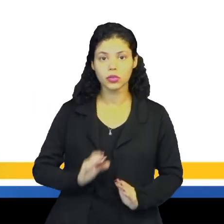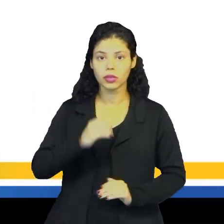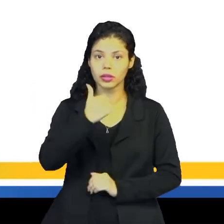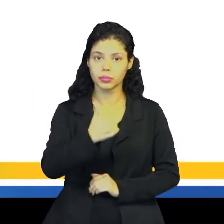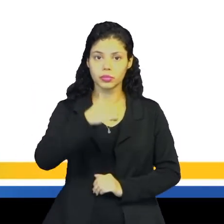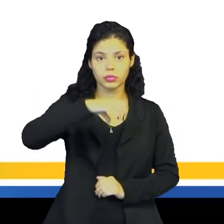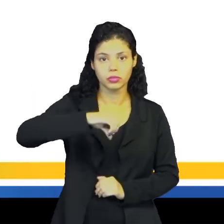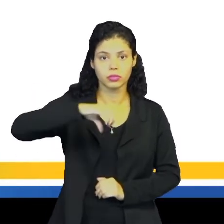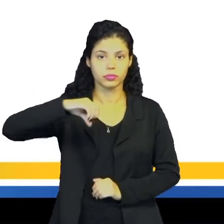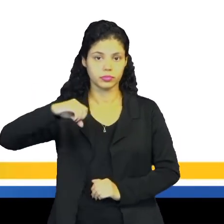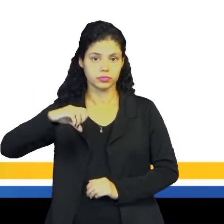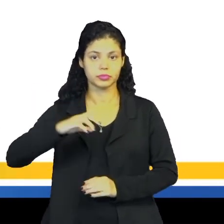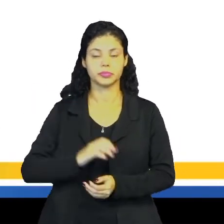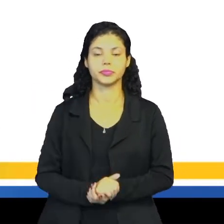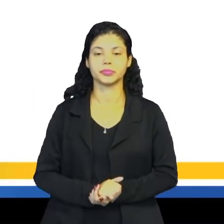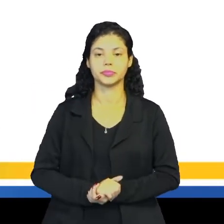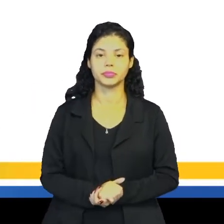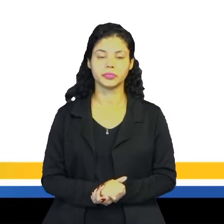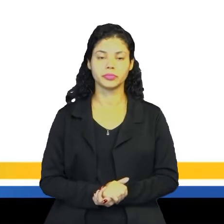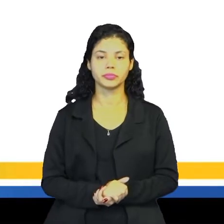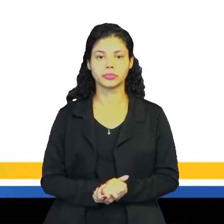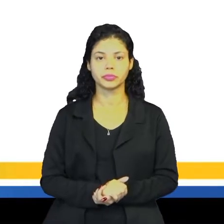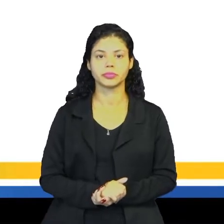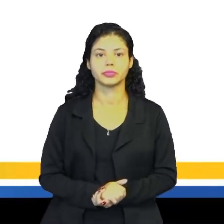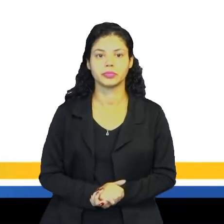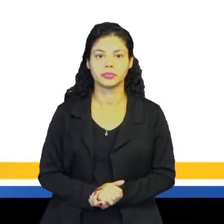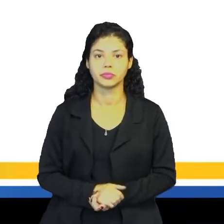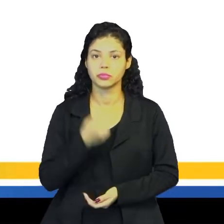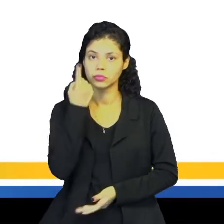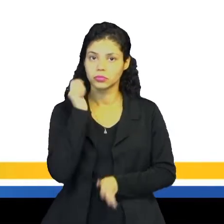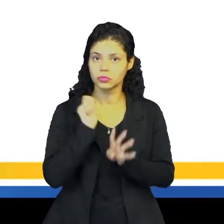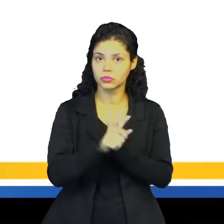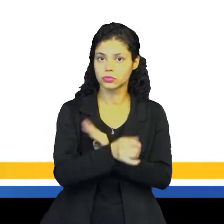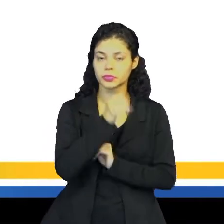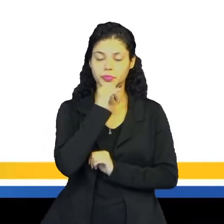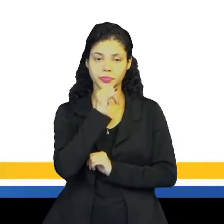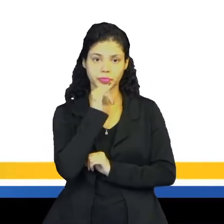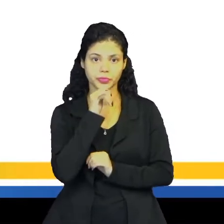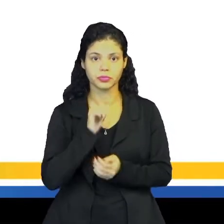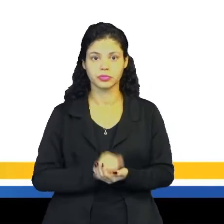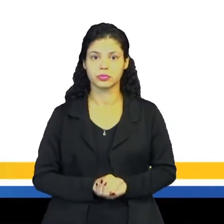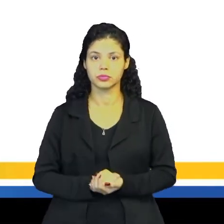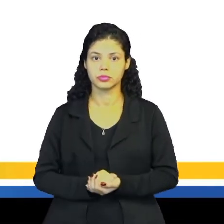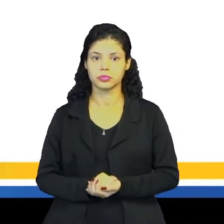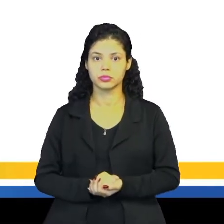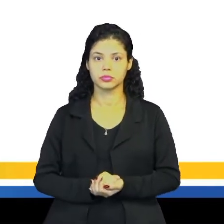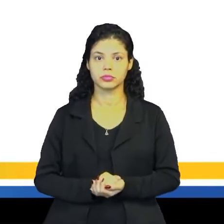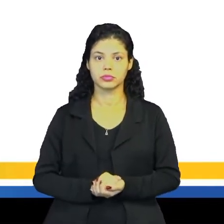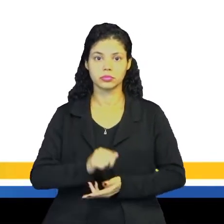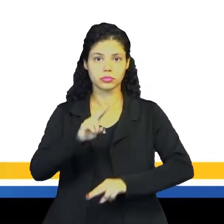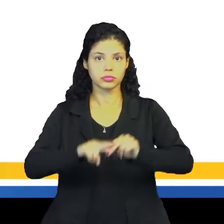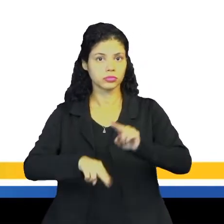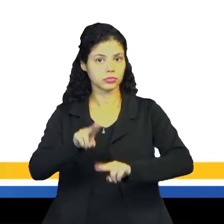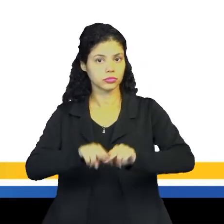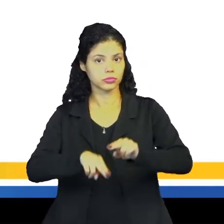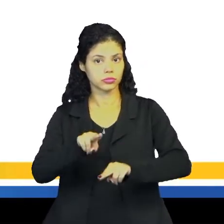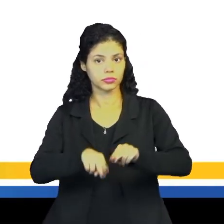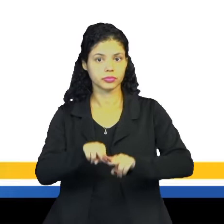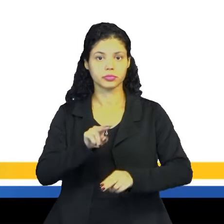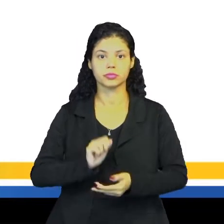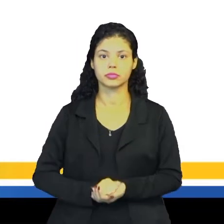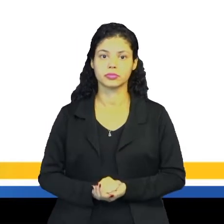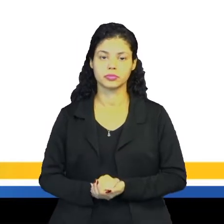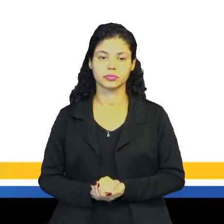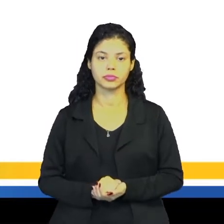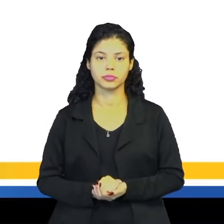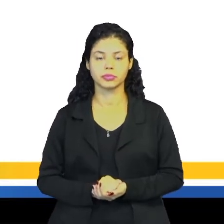em 1999. Indicação de um mês, por exemplo, em junho, né? Nós temos a frase